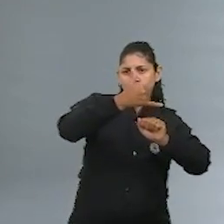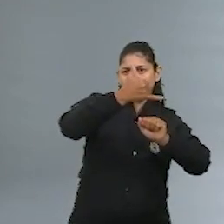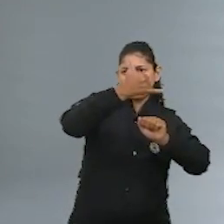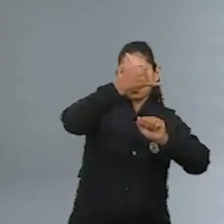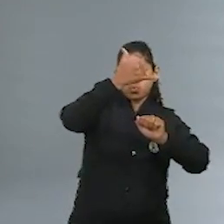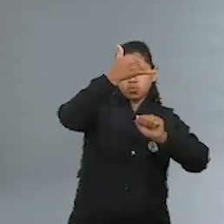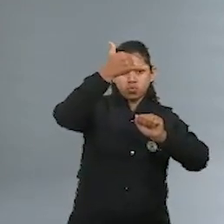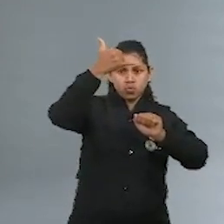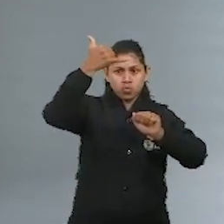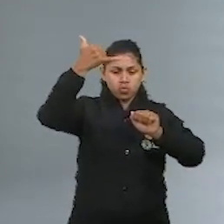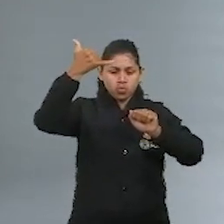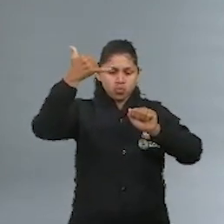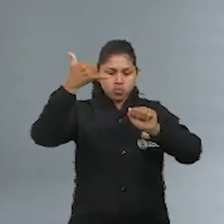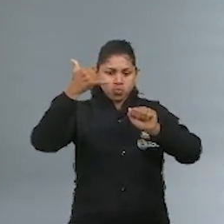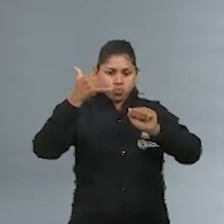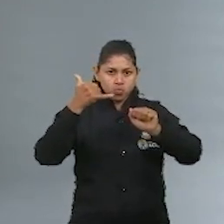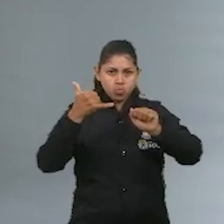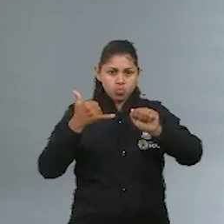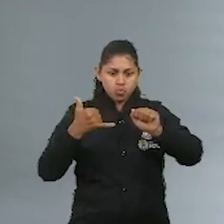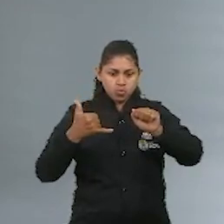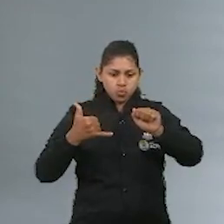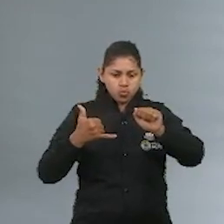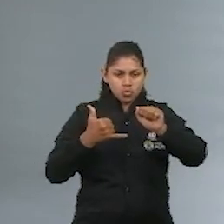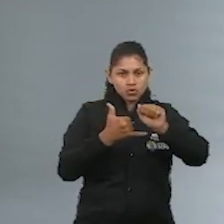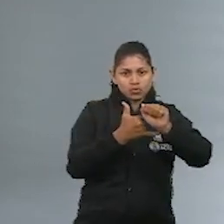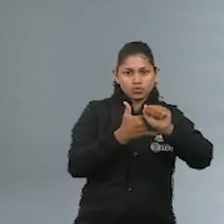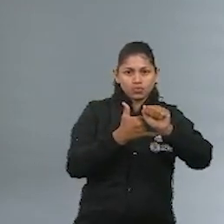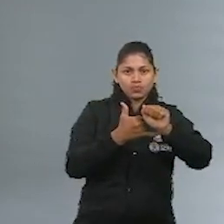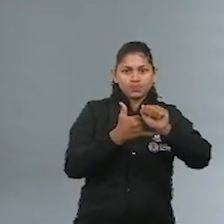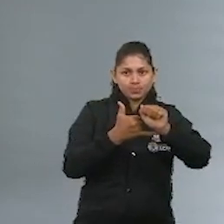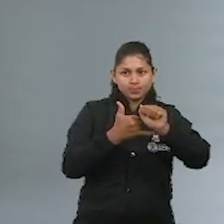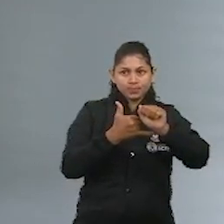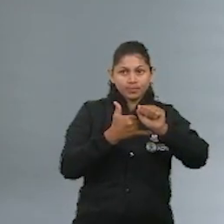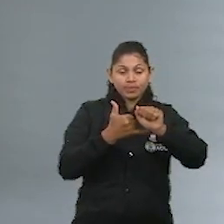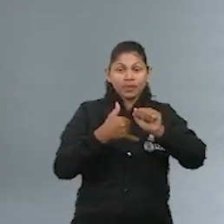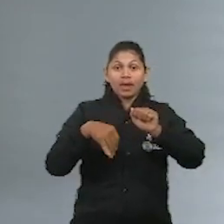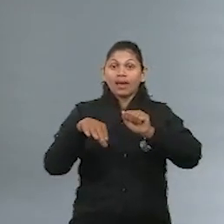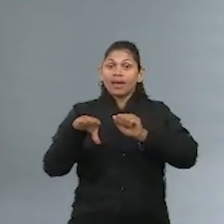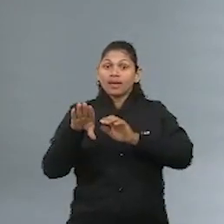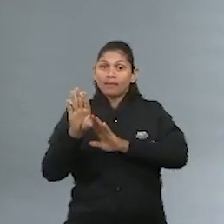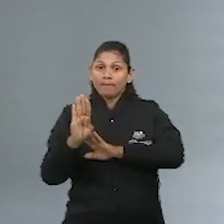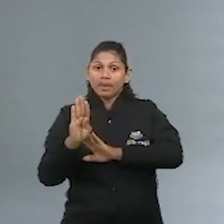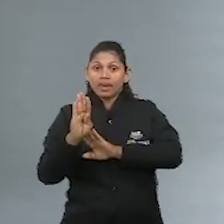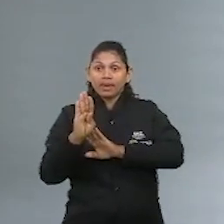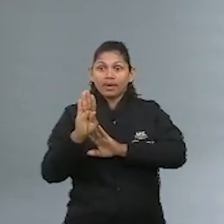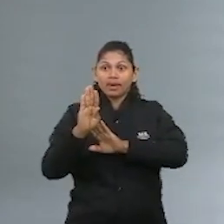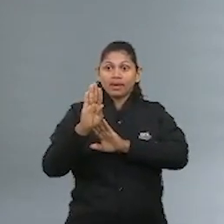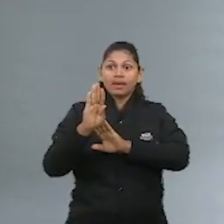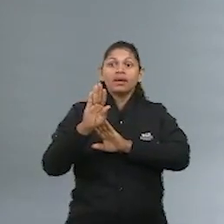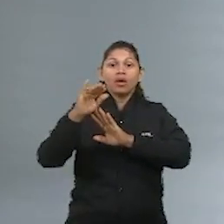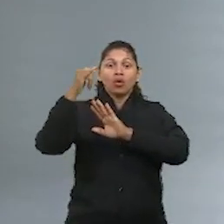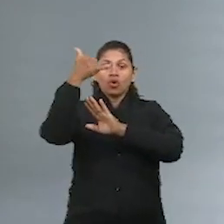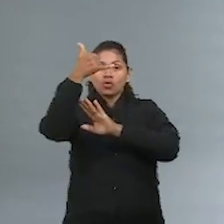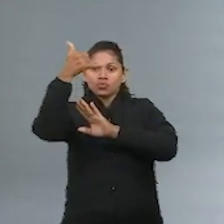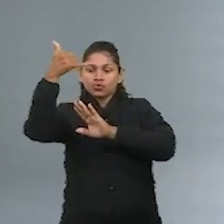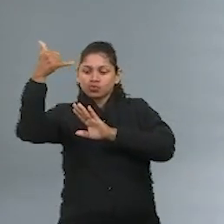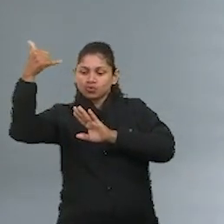primeira parte. A malha B, toda essa parte aqui, ó, do circuito fechado, tá? E a C seria ele todo,